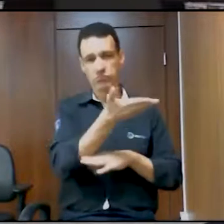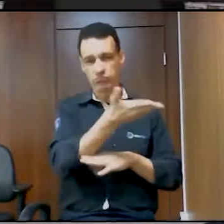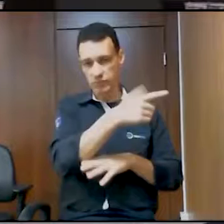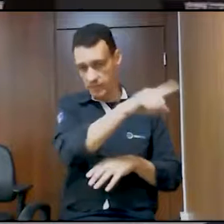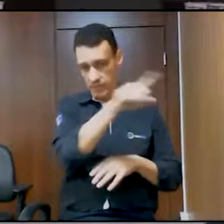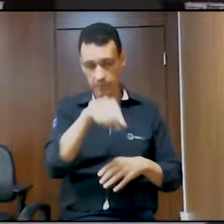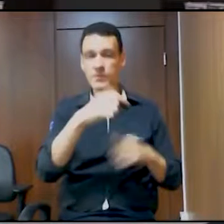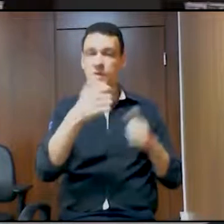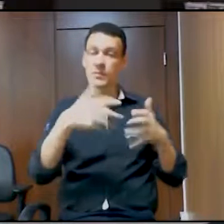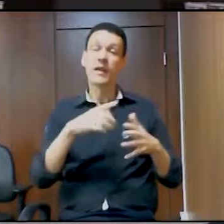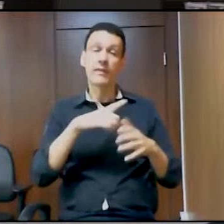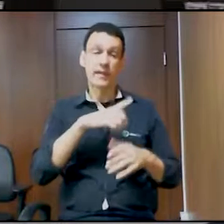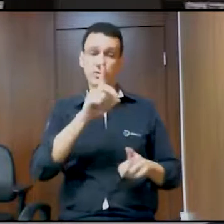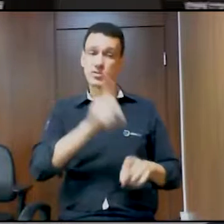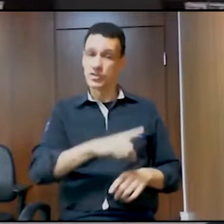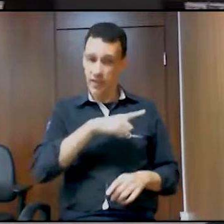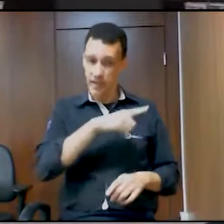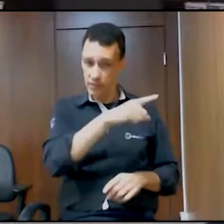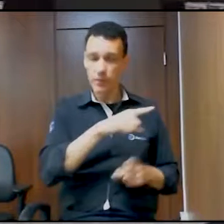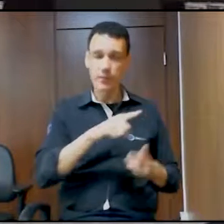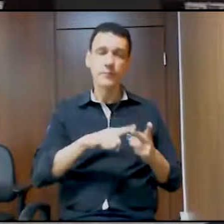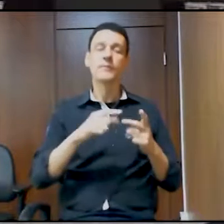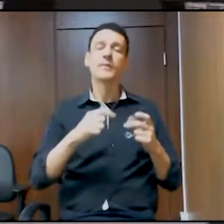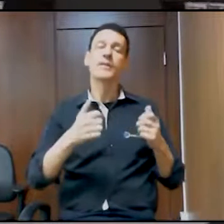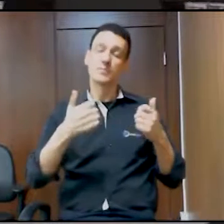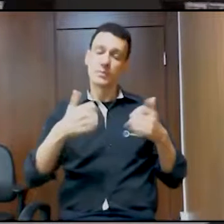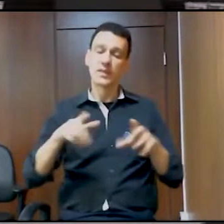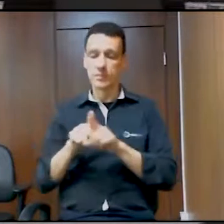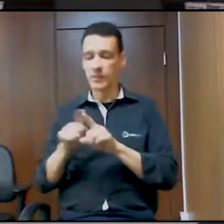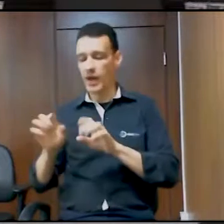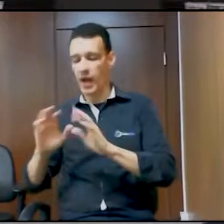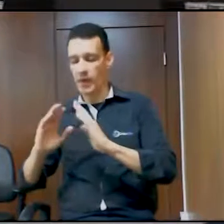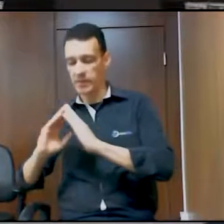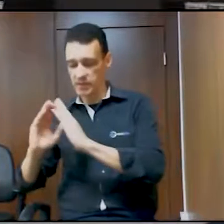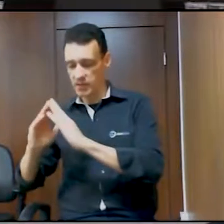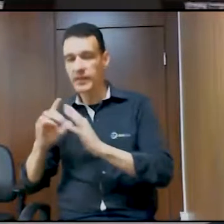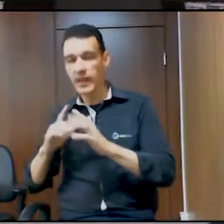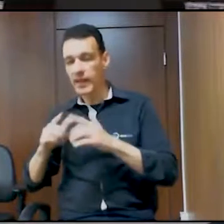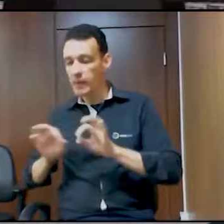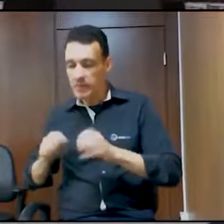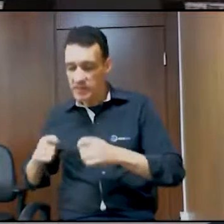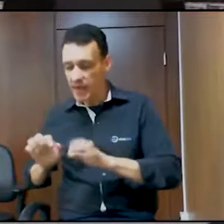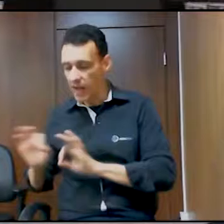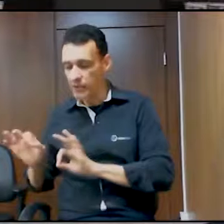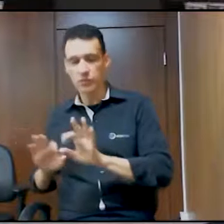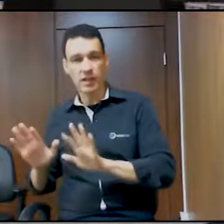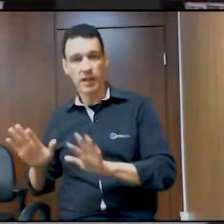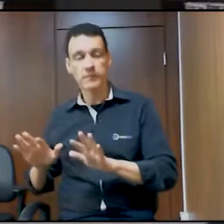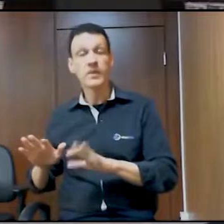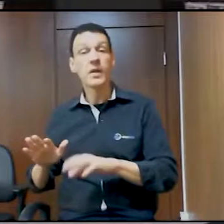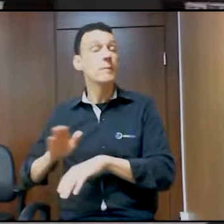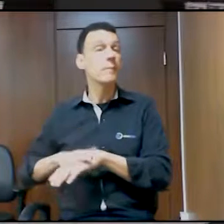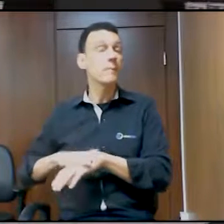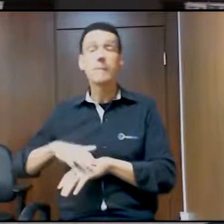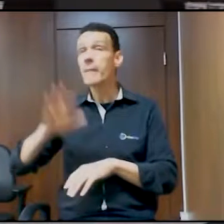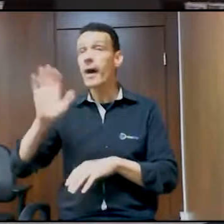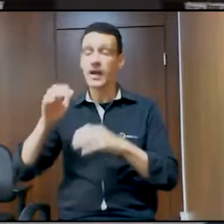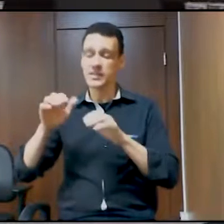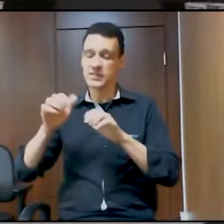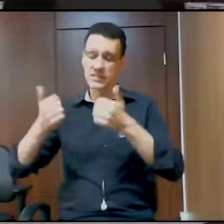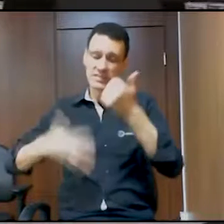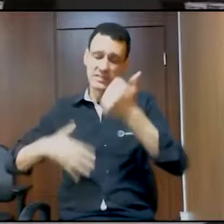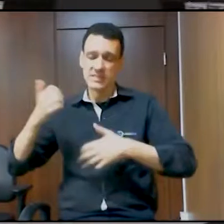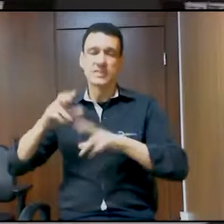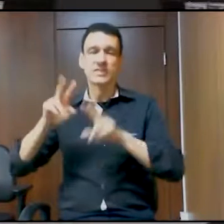direito à habitação, e outra que a habitação e a assistência tem que se articular. Ela gasta muito mais tinta para falar de acolhimento. Quer dizer, no final